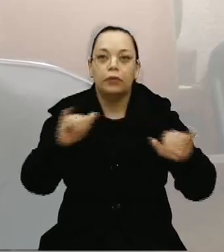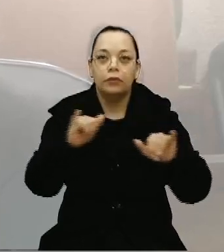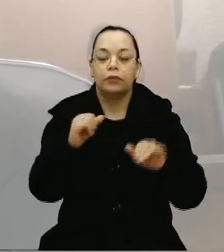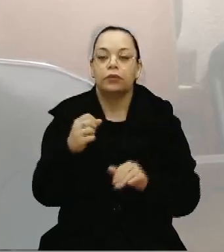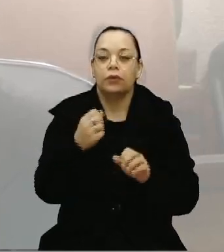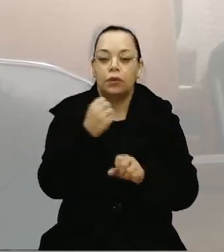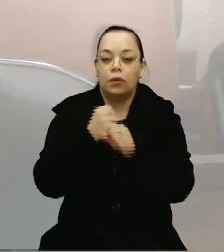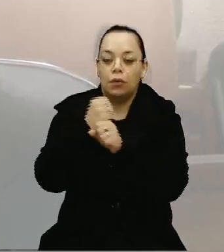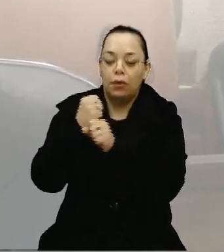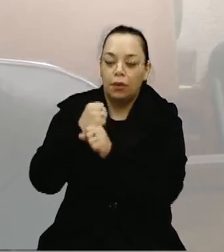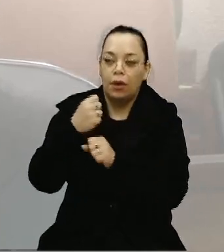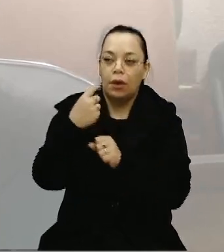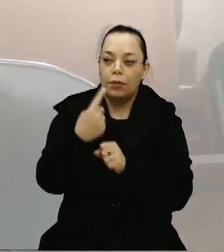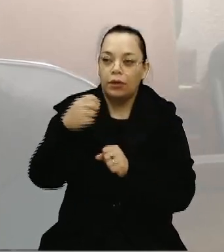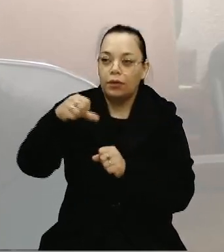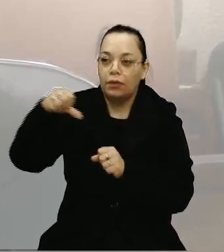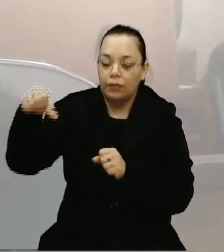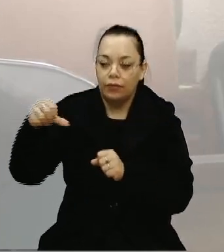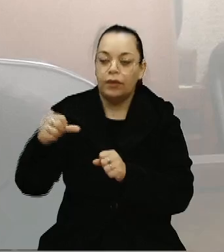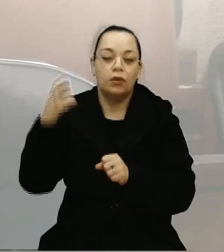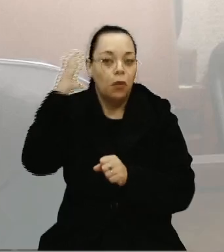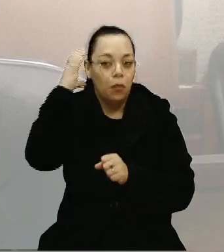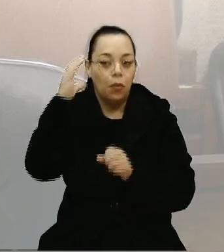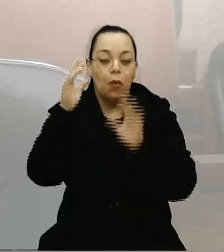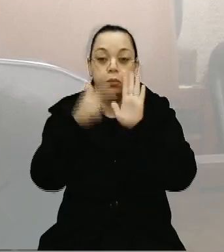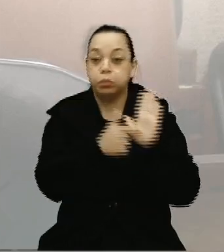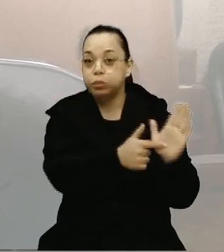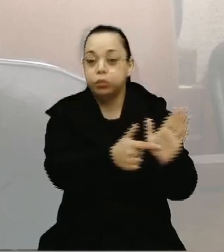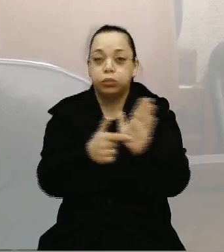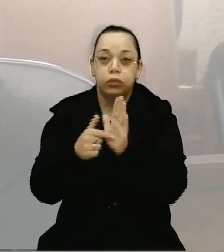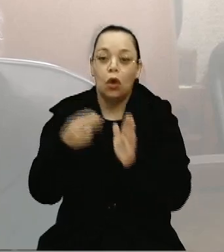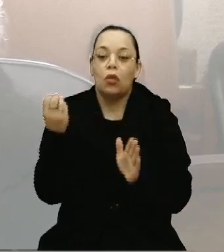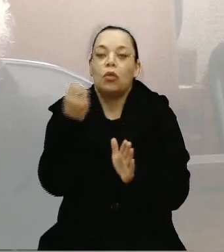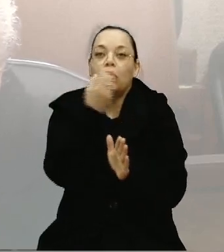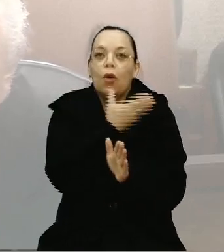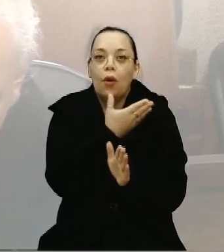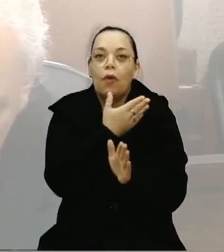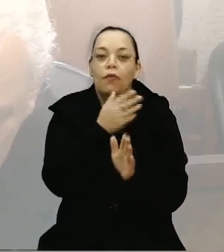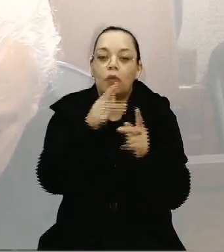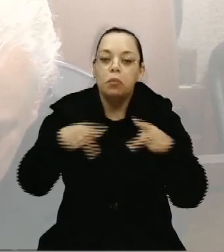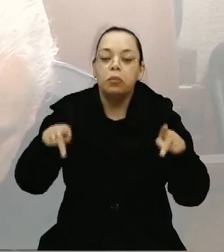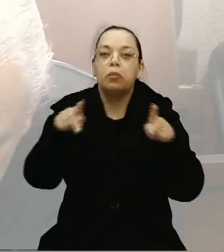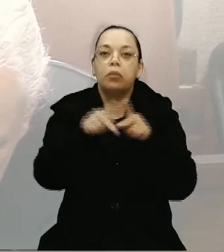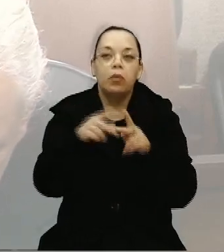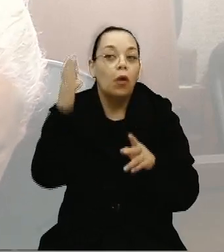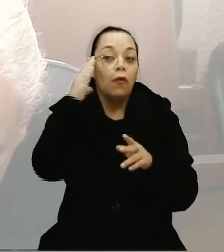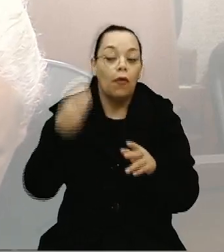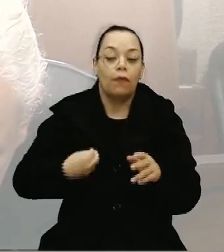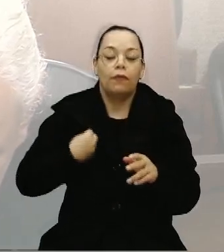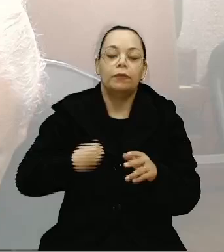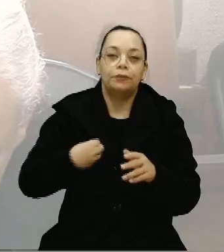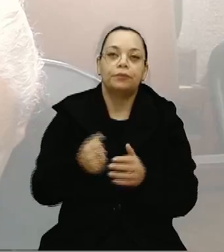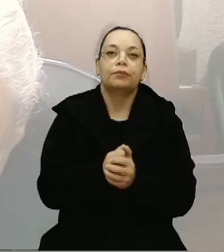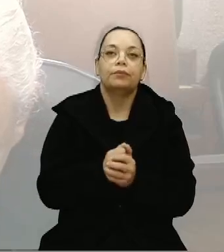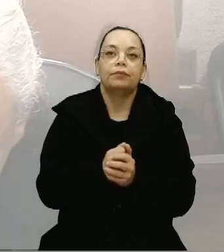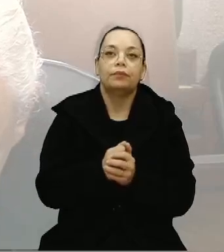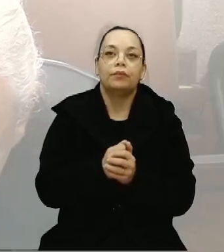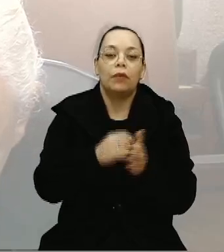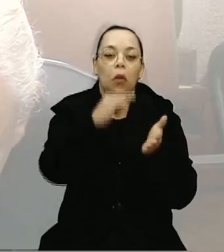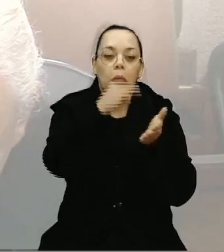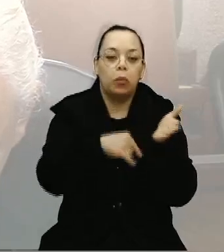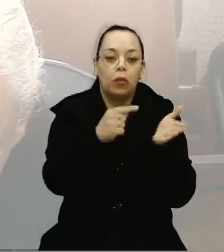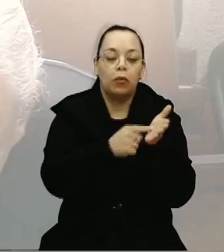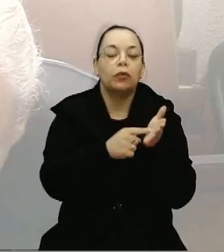de 1999, a emissora se destaca por ter formato novo, popular e com locução ao vivo. Sua programação continua